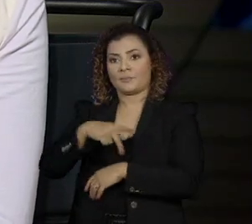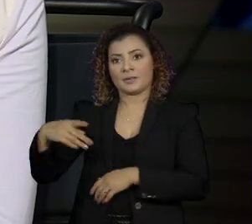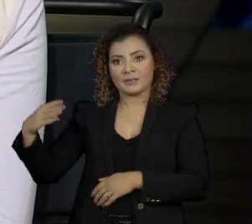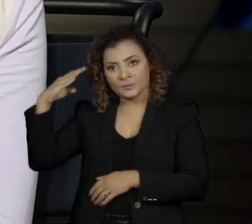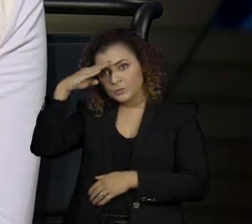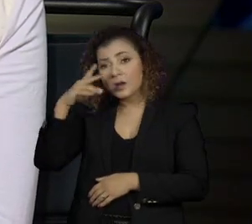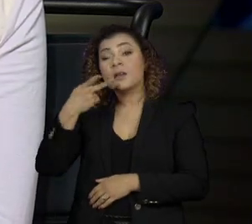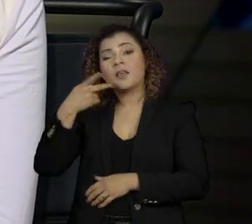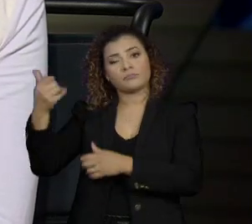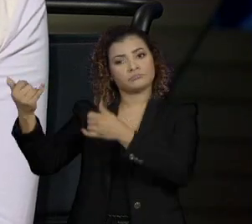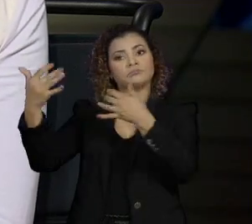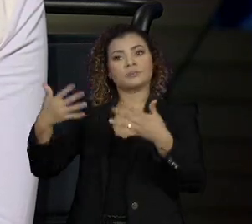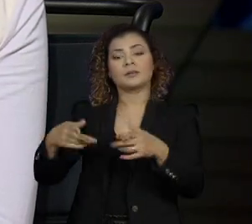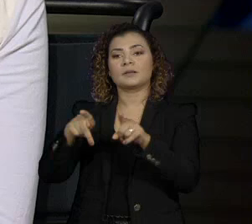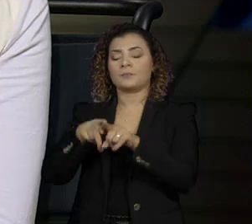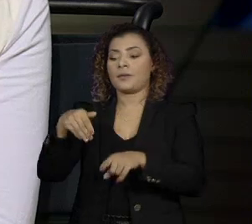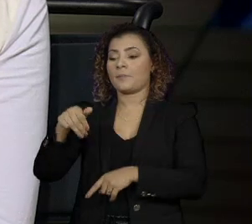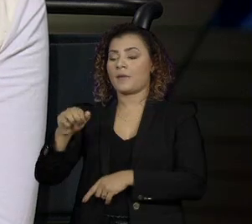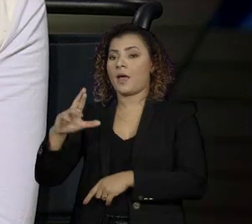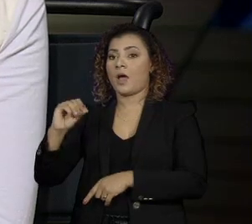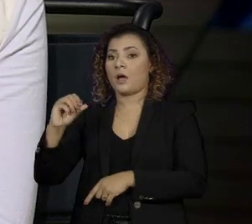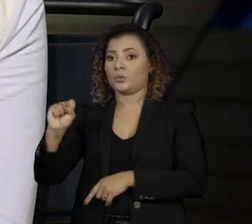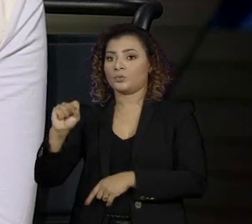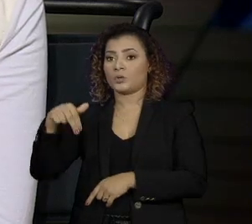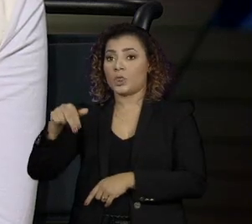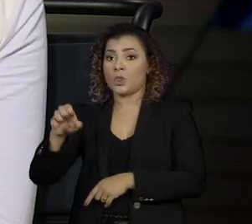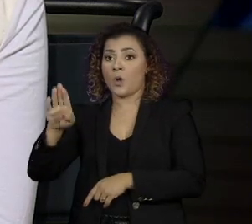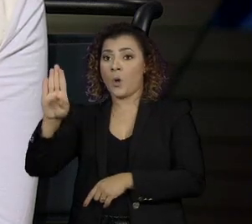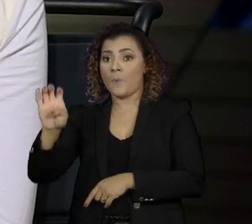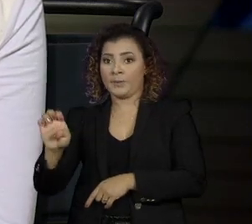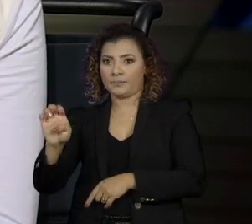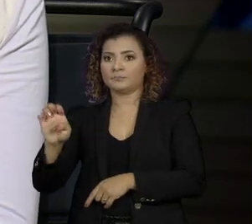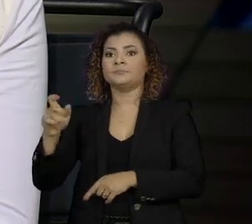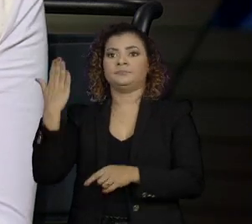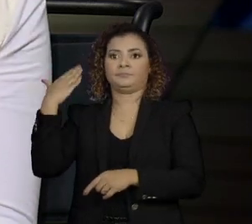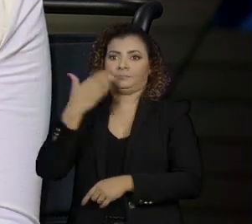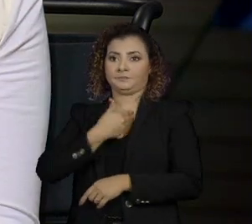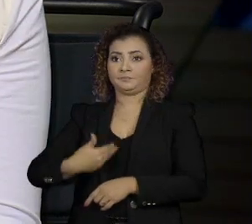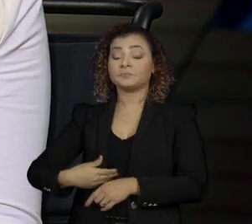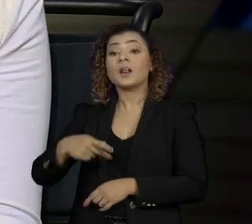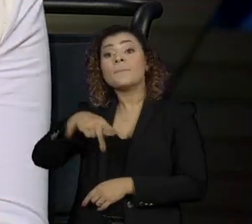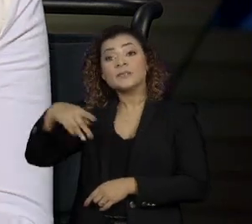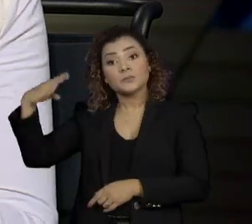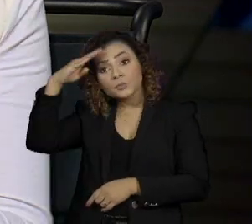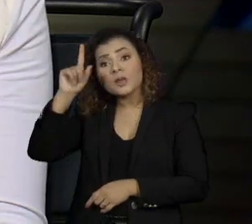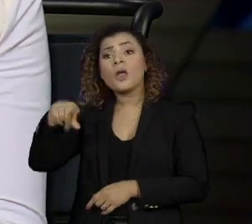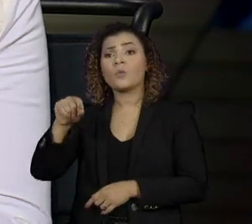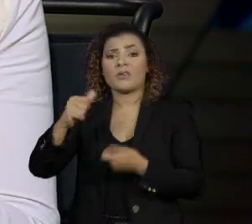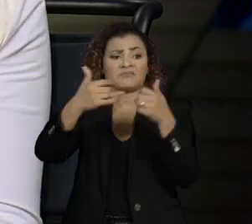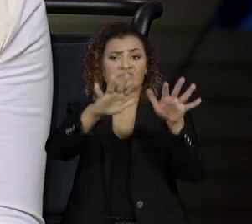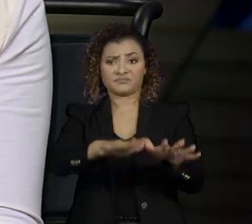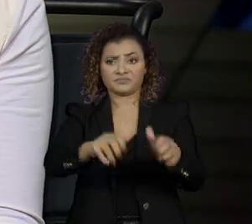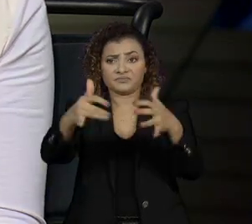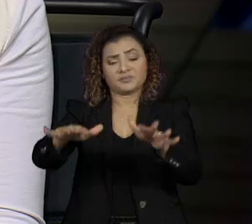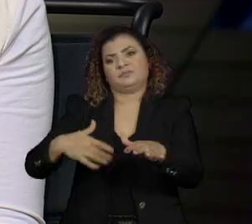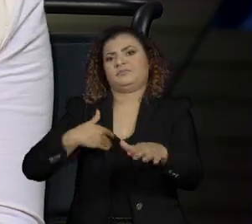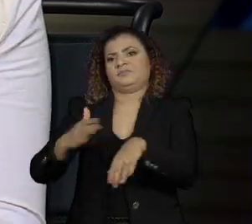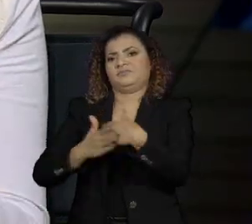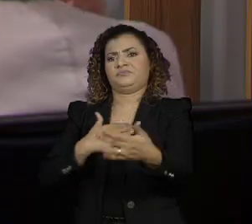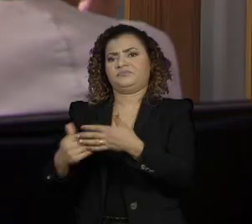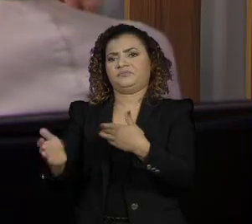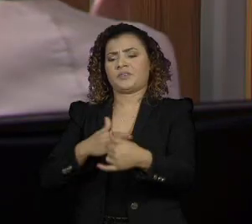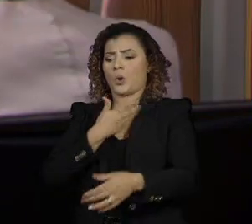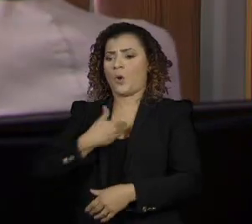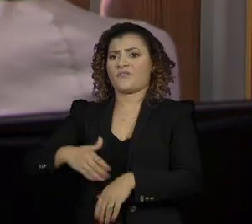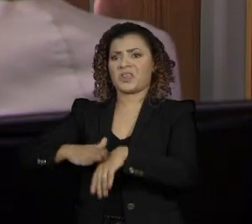foi inclusive dito pelo Marcos Nobre lá no começo do governo, o Bolsonaro governa pelo caos, né? Ele tem o caos como um método de governo